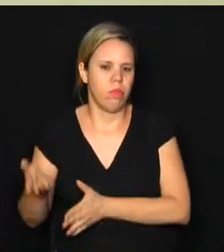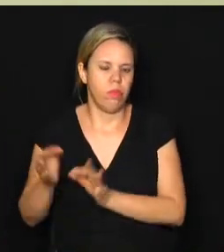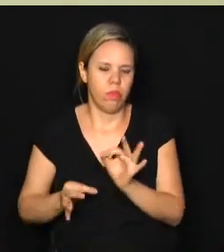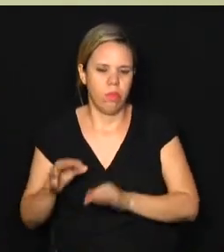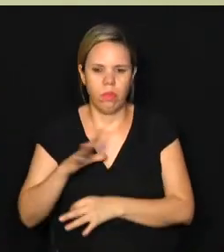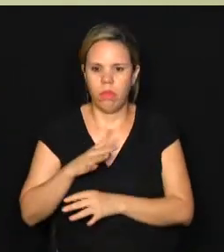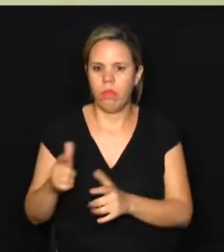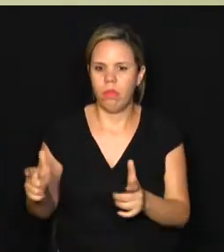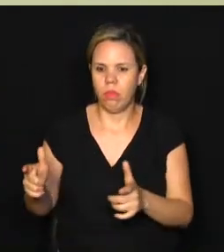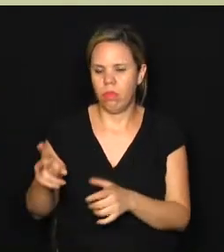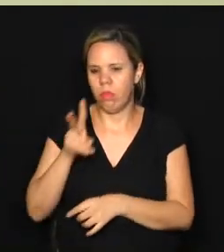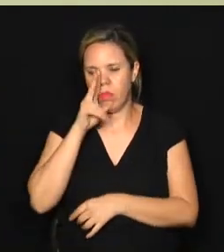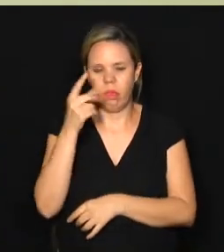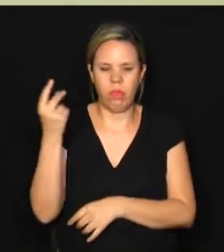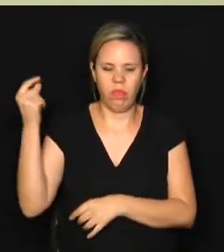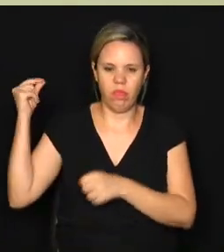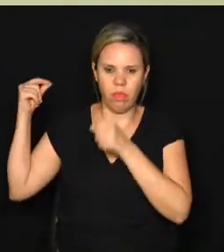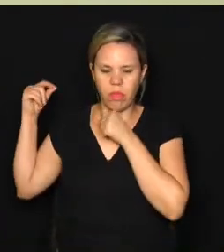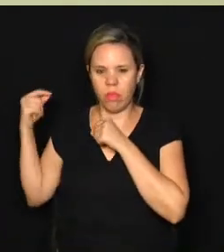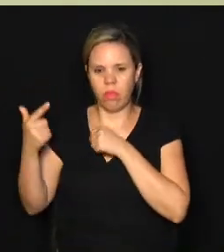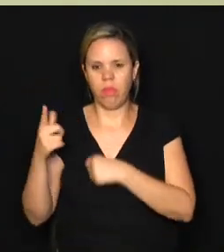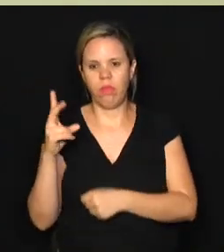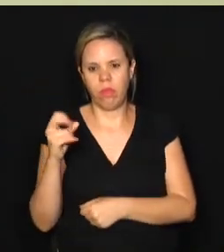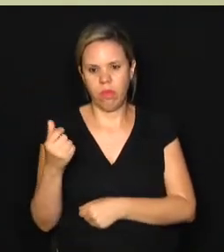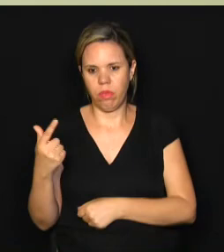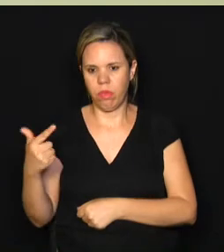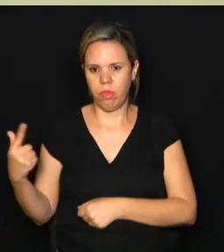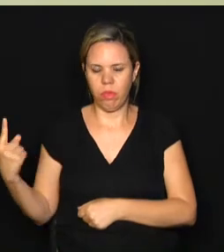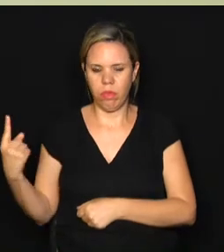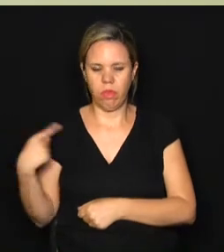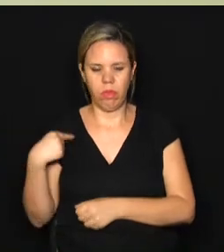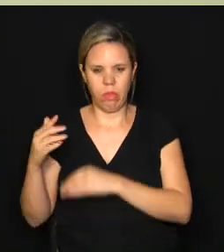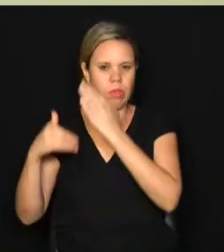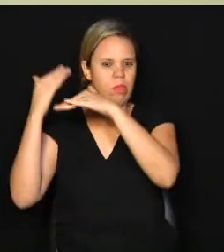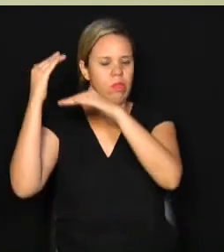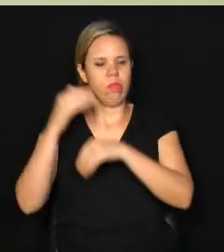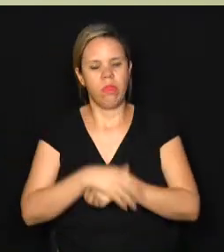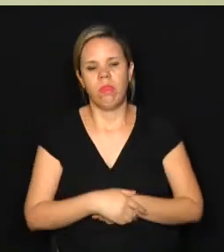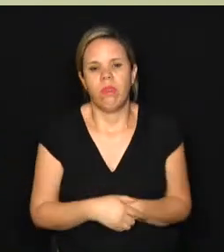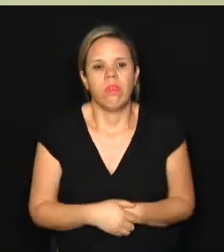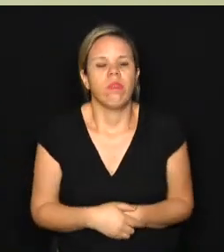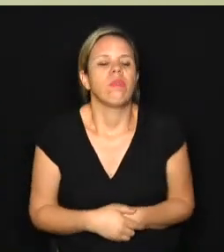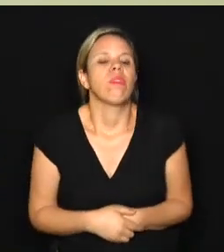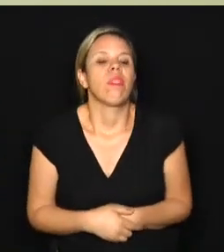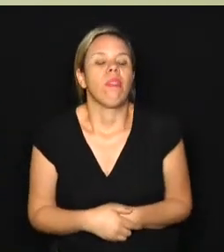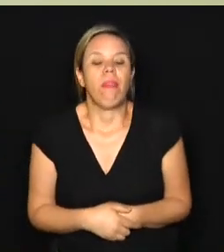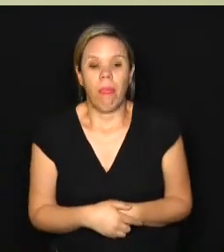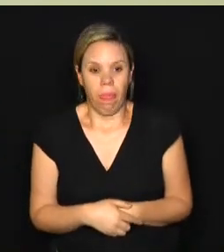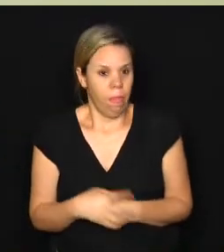muito arcaico, né? A gente já está em 2021, a gente já conseguiu avançar. Então, a gente poderia